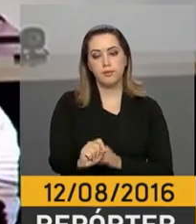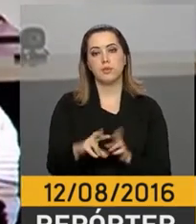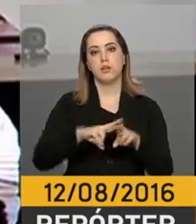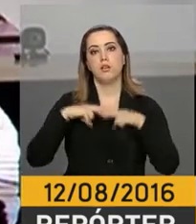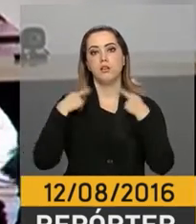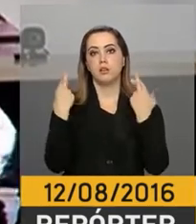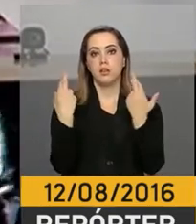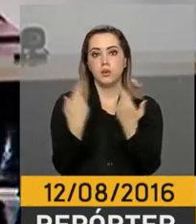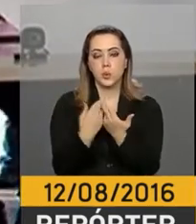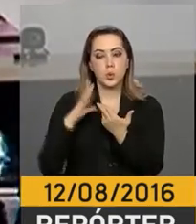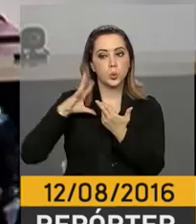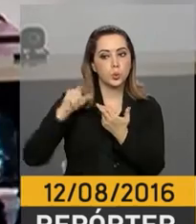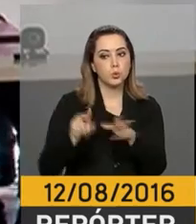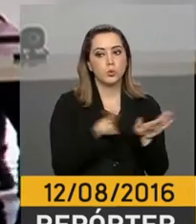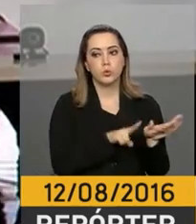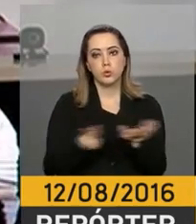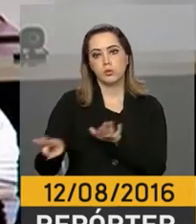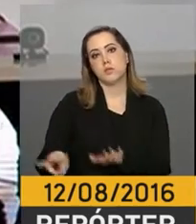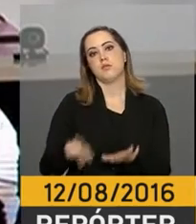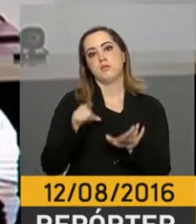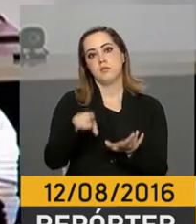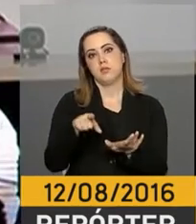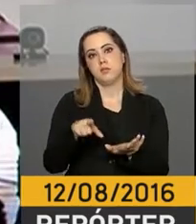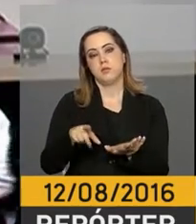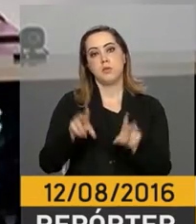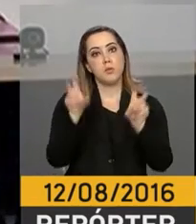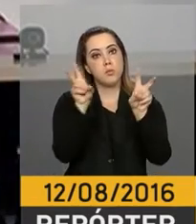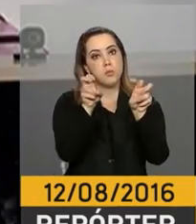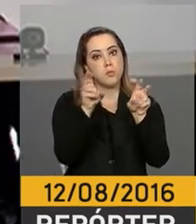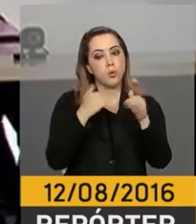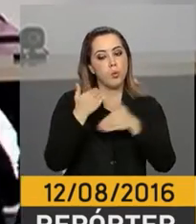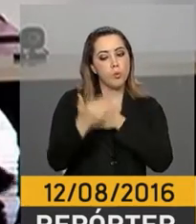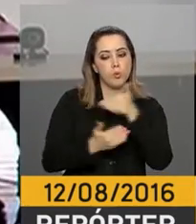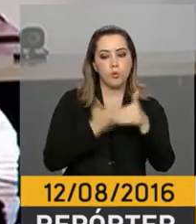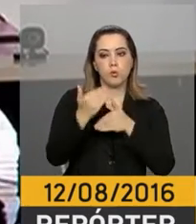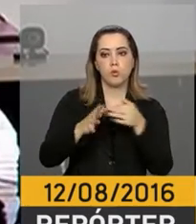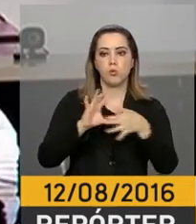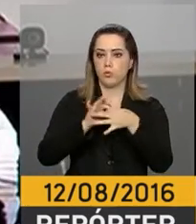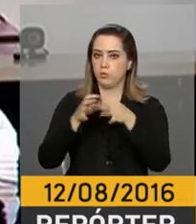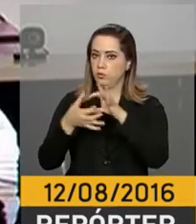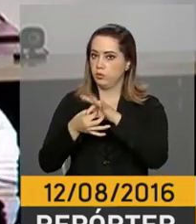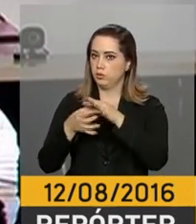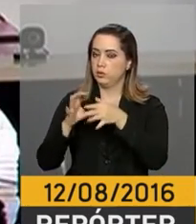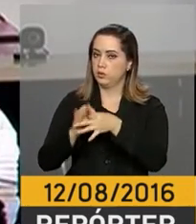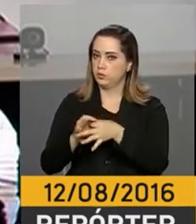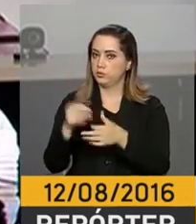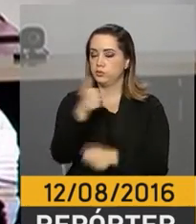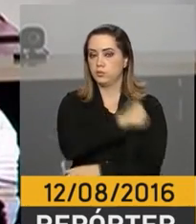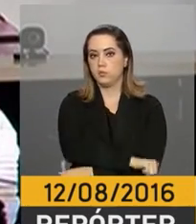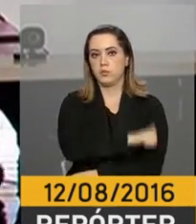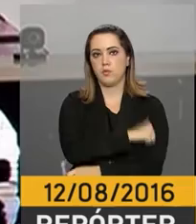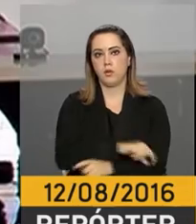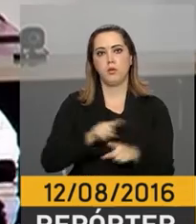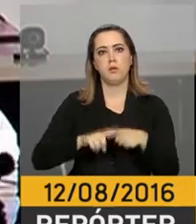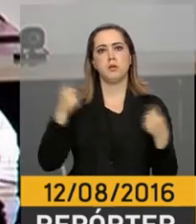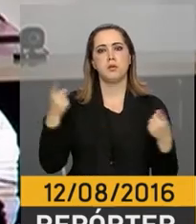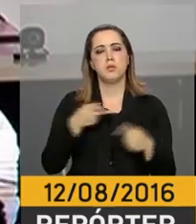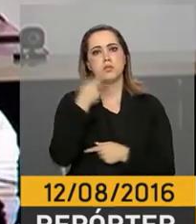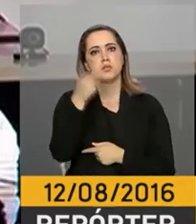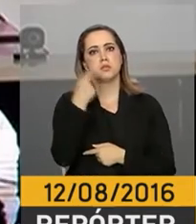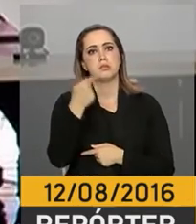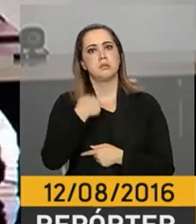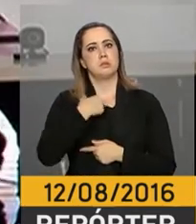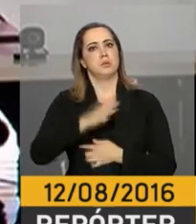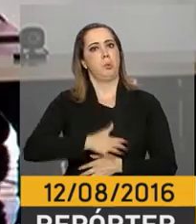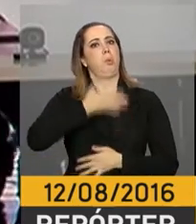todas as semanas, vejam as agendas, foi para tratar do desenvolvimento da Olimpíada. Obviamente que a notícia da morte do soldado nos chocou a